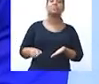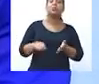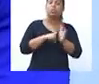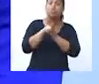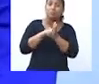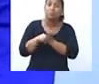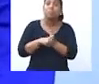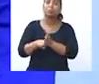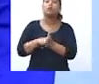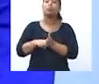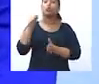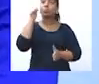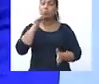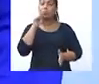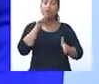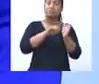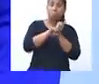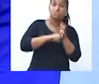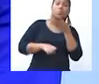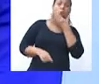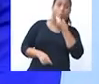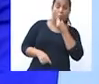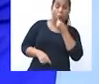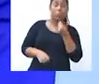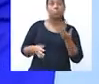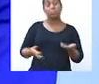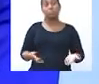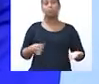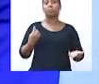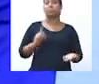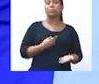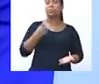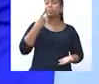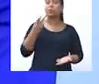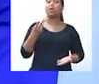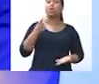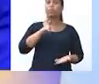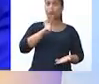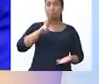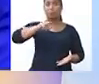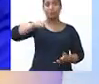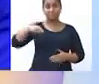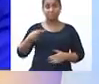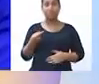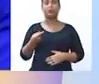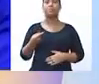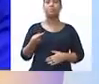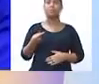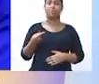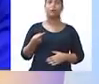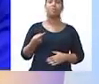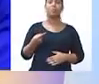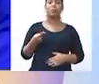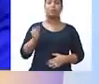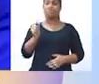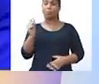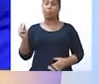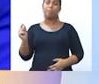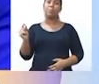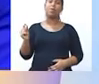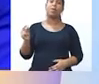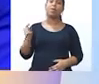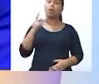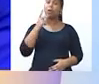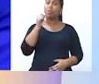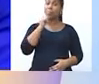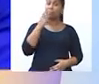de pesquisadoras e pesquisadores. Então, geralmente a gente põe o sobrenome, vírgula, a sigla, né? Isso. E aí essa autora